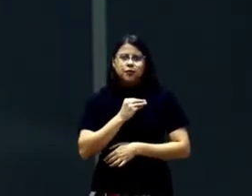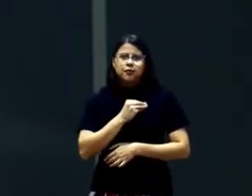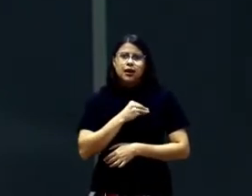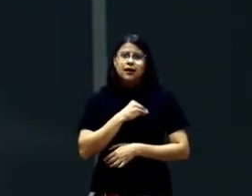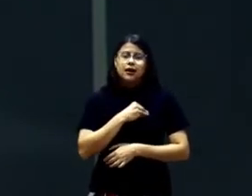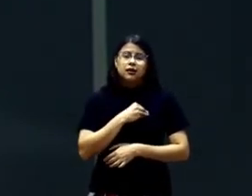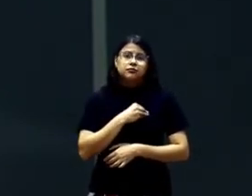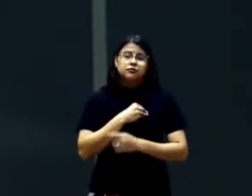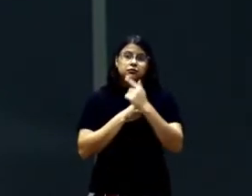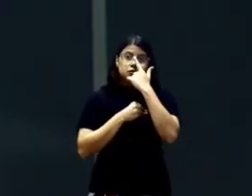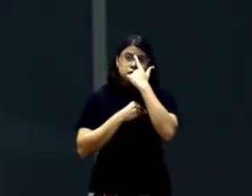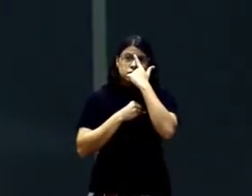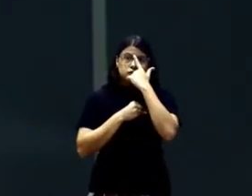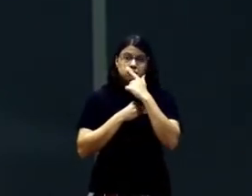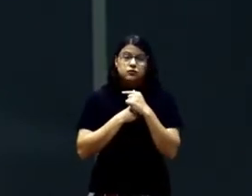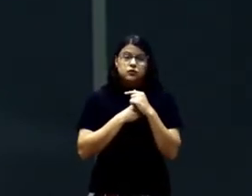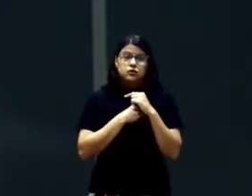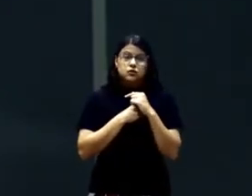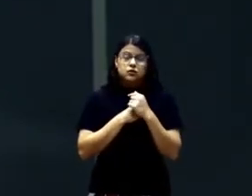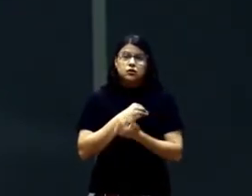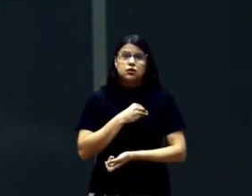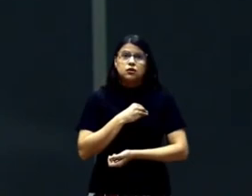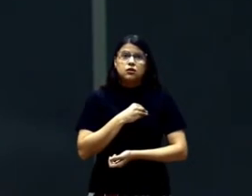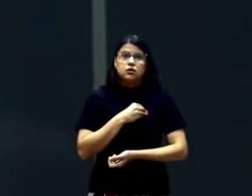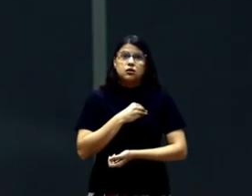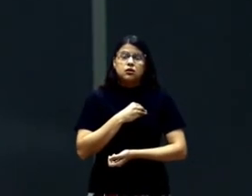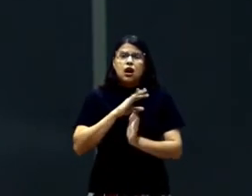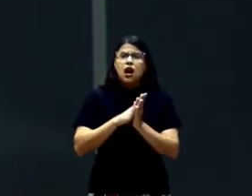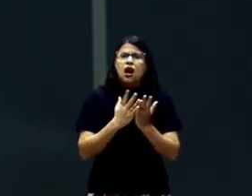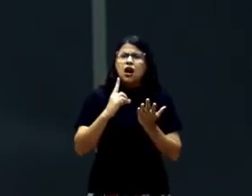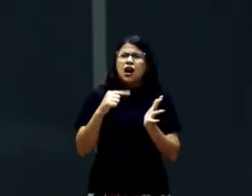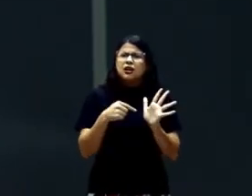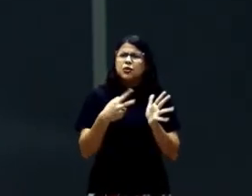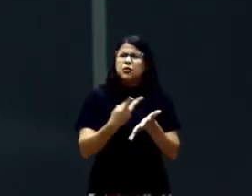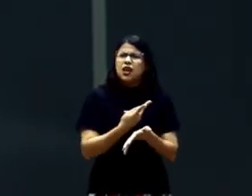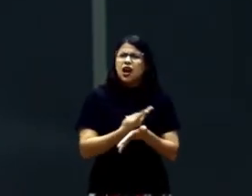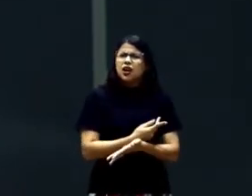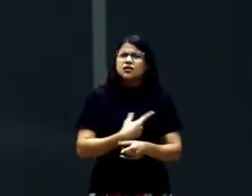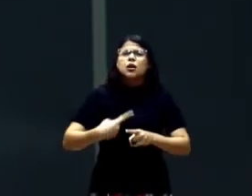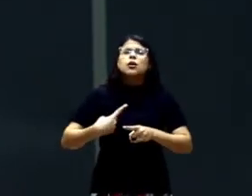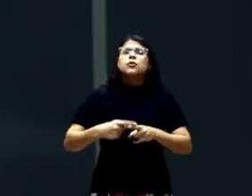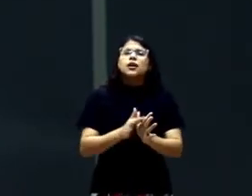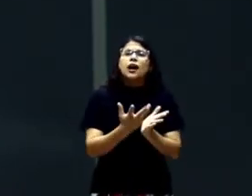Bíblia nos contrariasse, ela não nos mostraria tantos homens ricos.